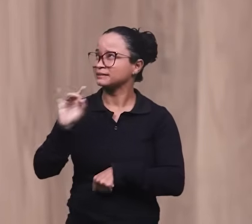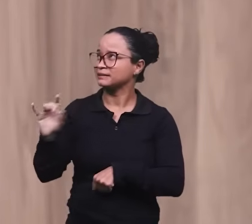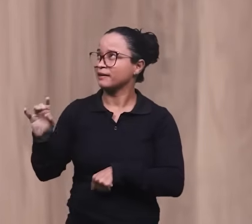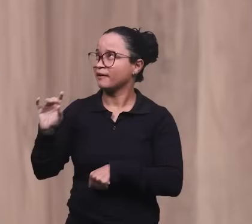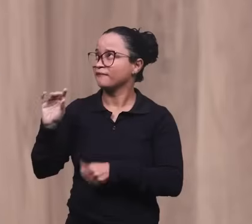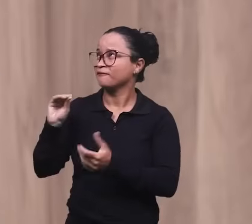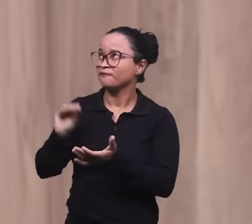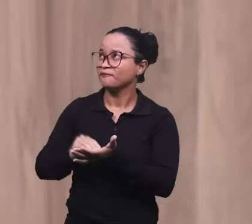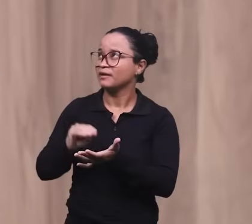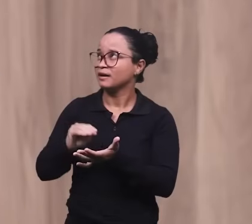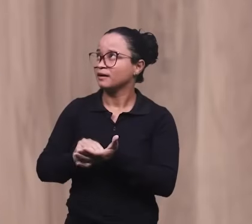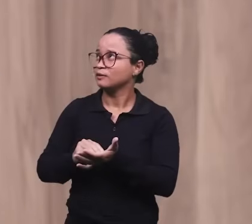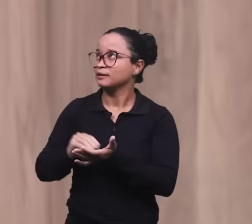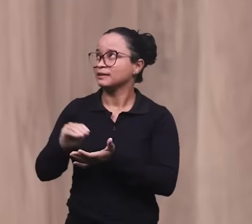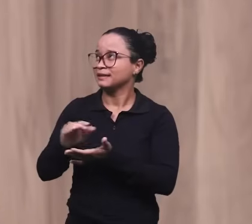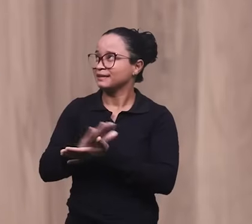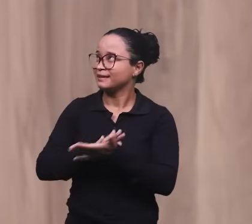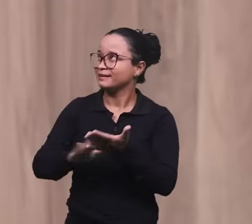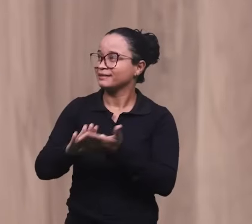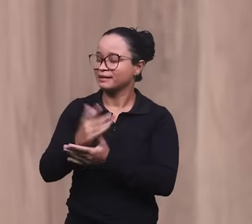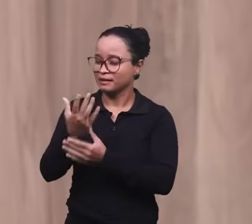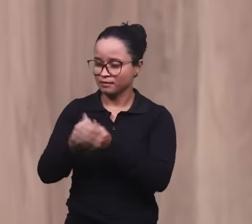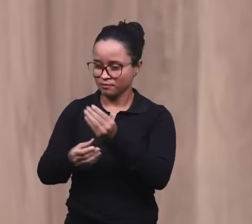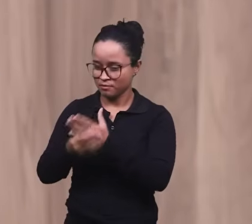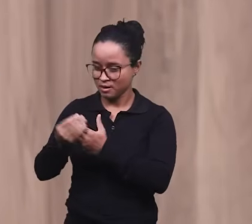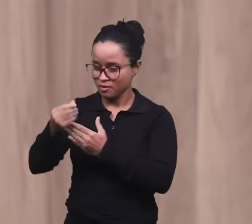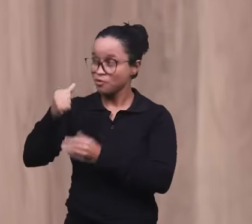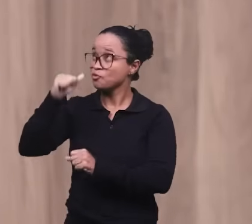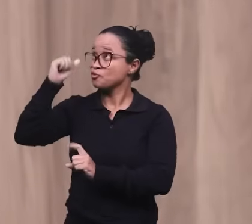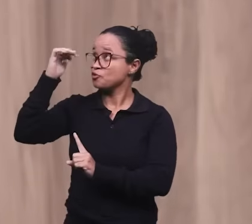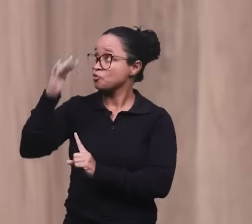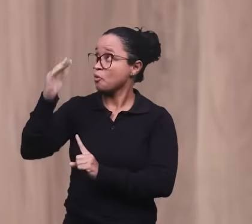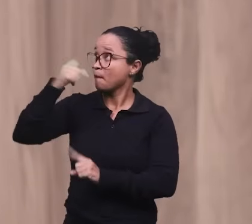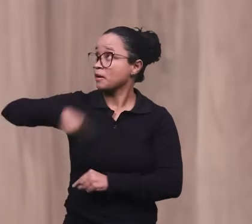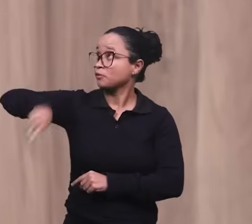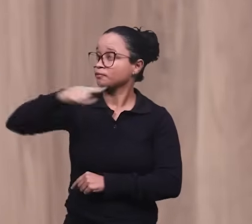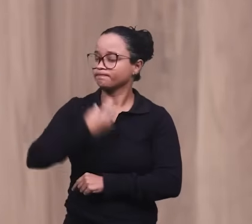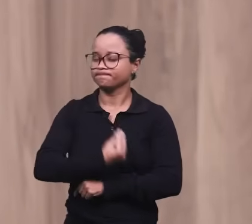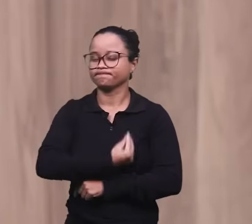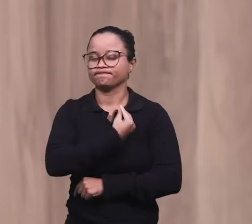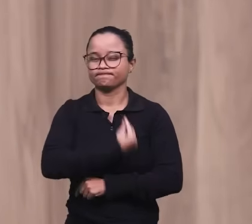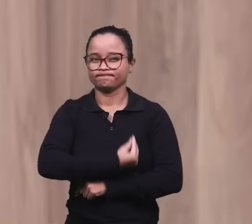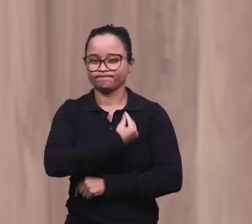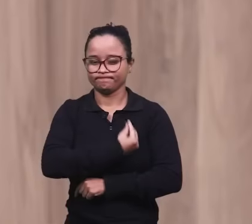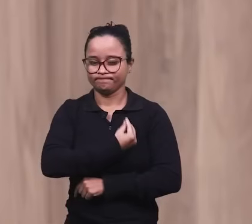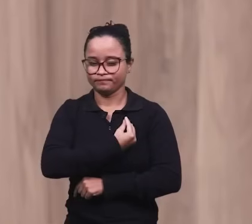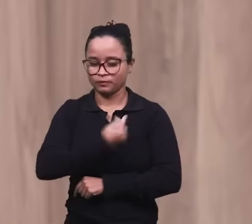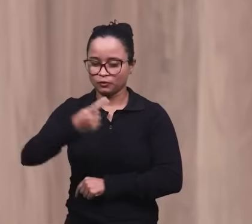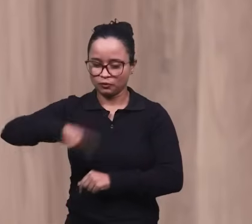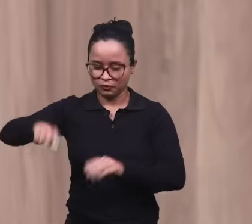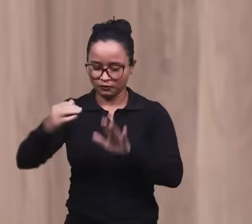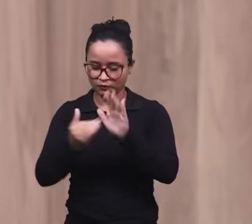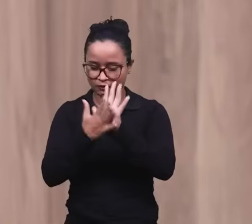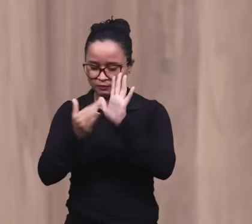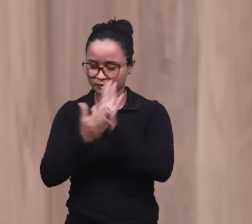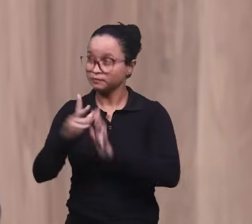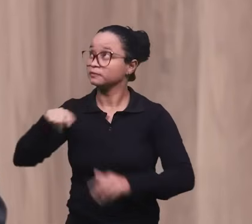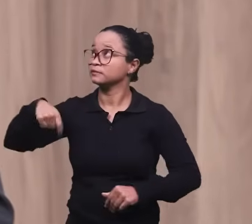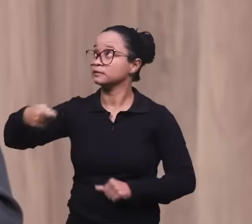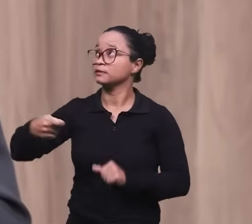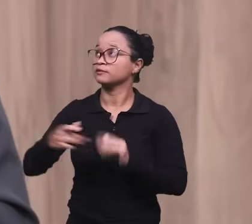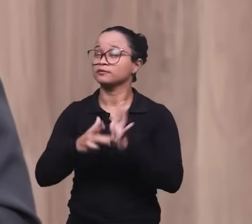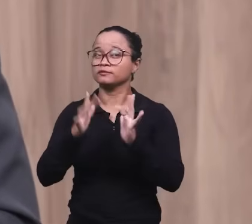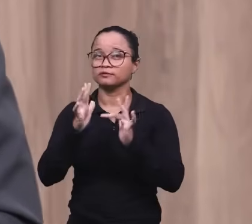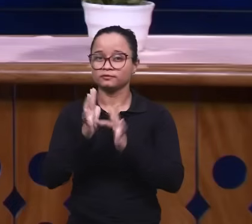faltado as boas mãos do Senhor estendidas sobre as nossas vidas. Nós assim Te louvamos em nome do